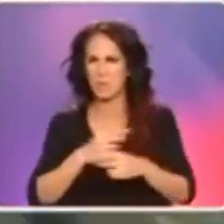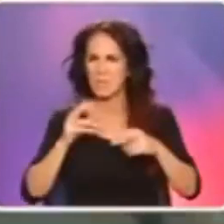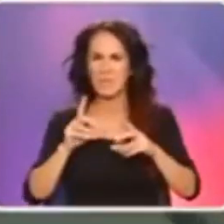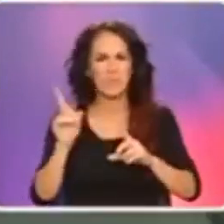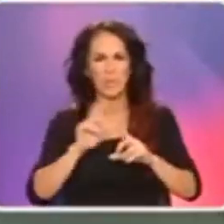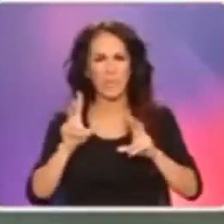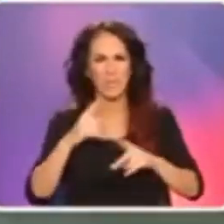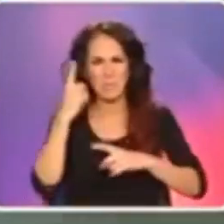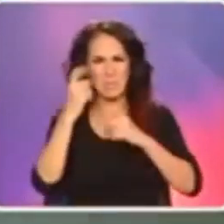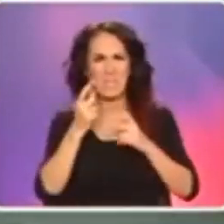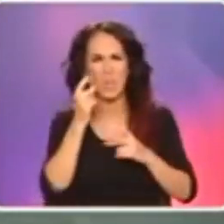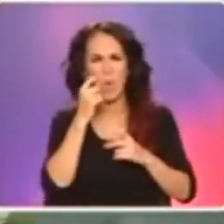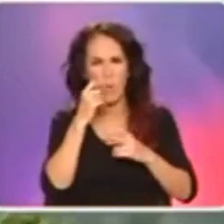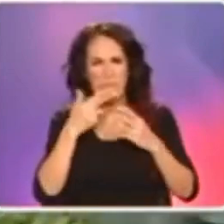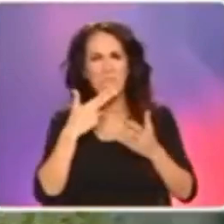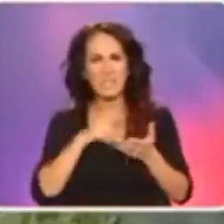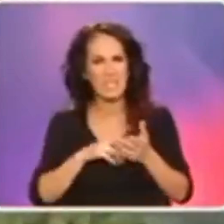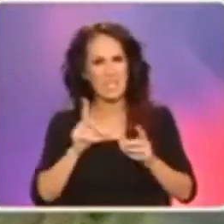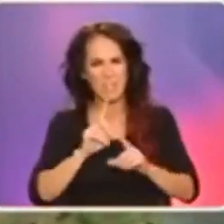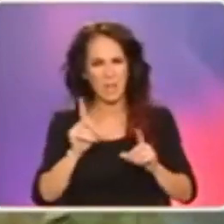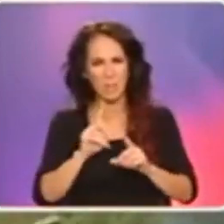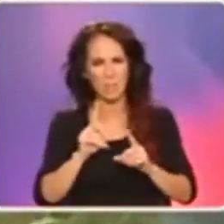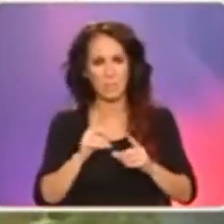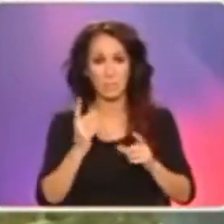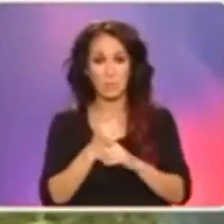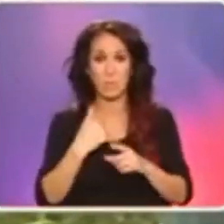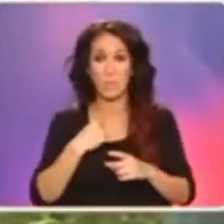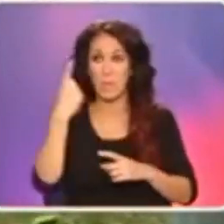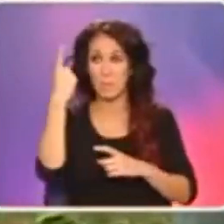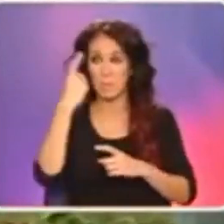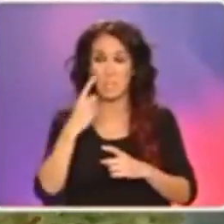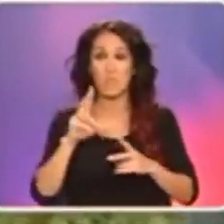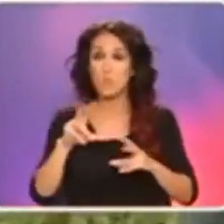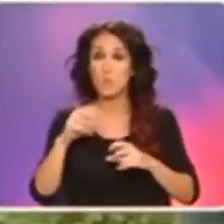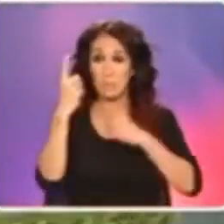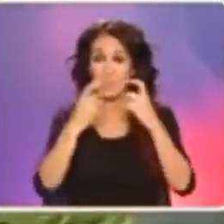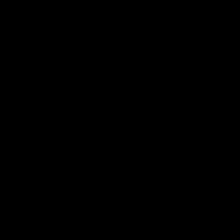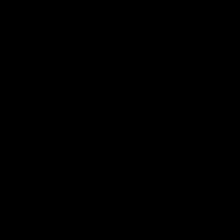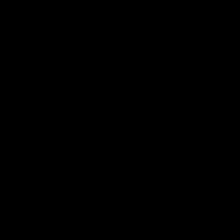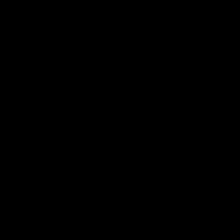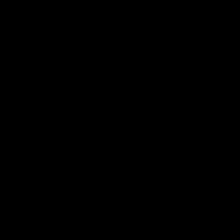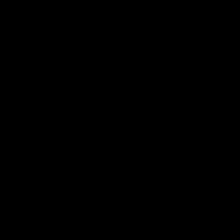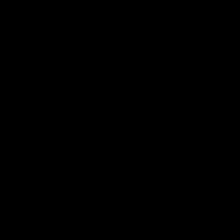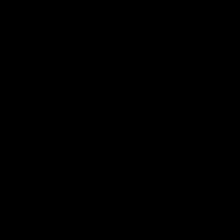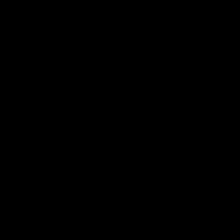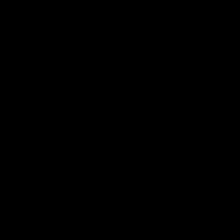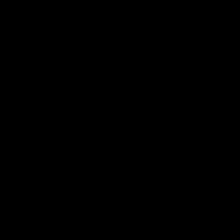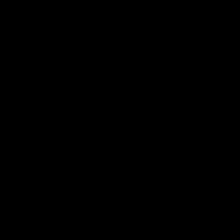casa. Nunca pensei na minha vida, que estou aqui há 20 anos, que fosse um homem. Muito obrigada.